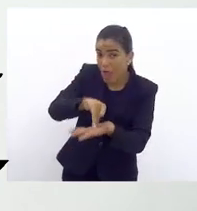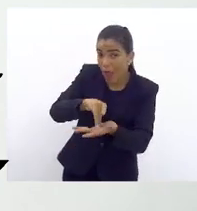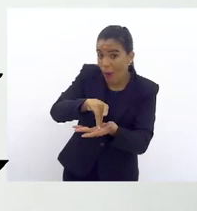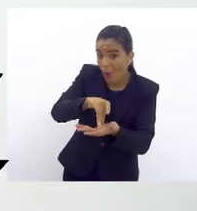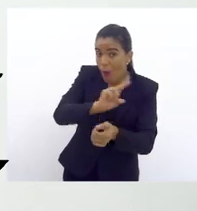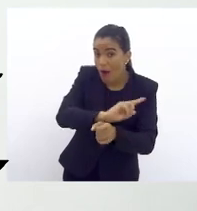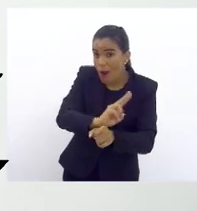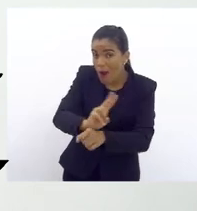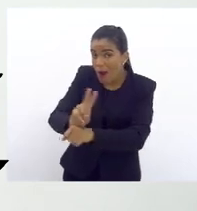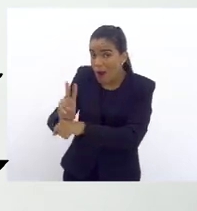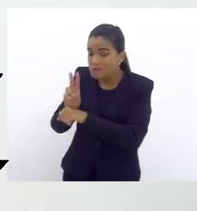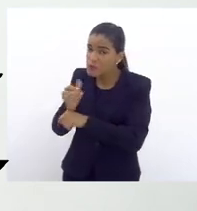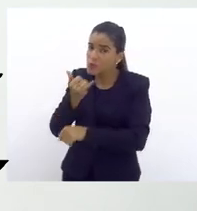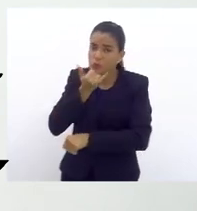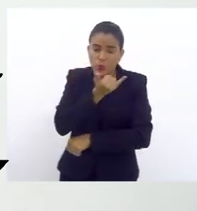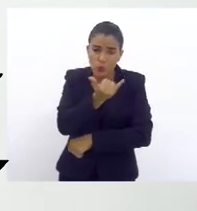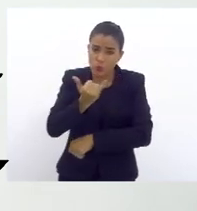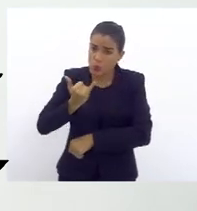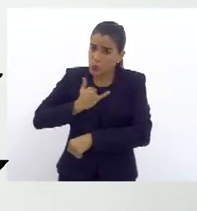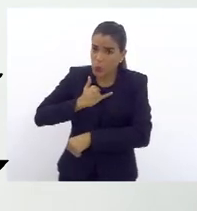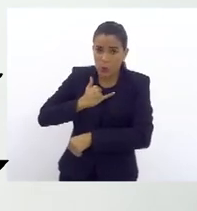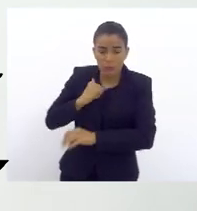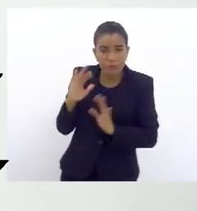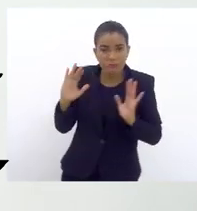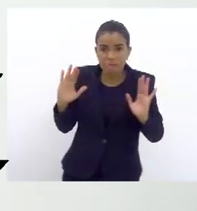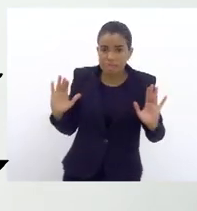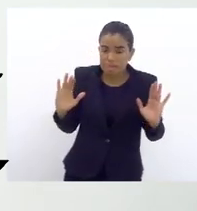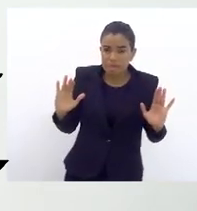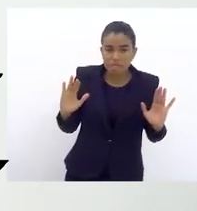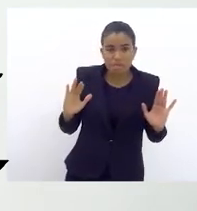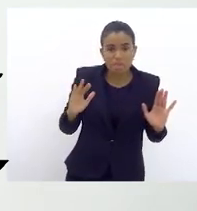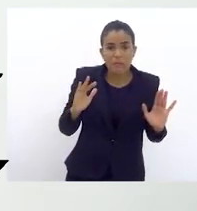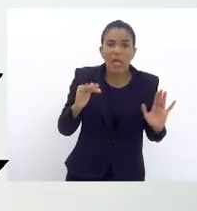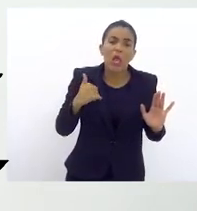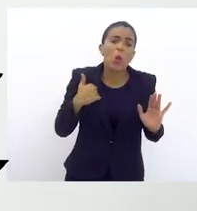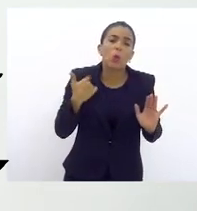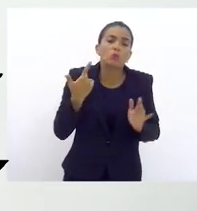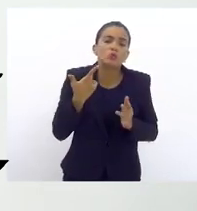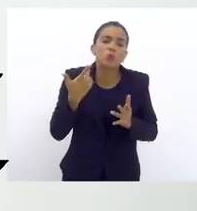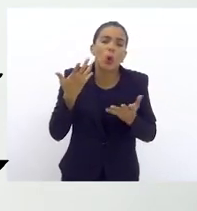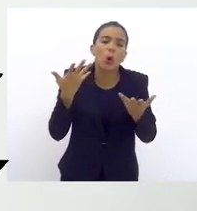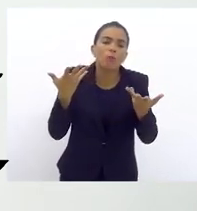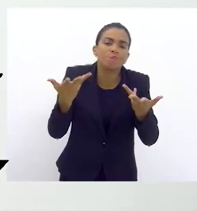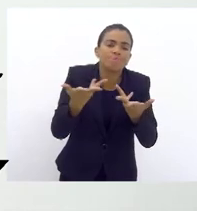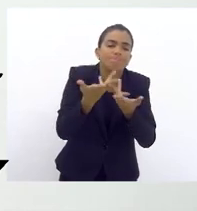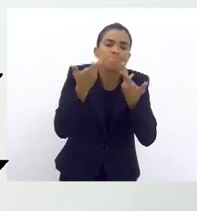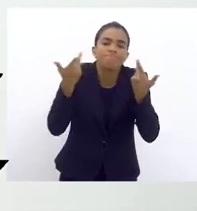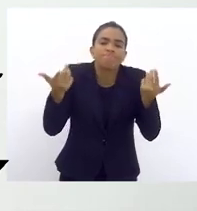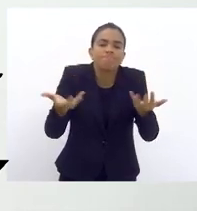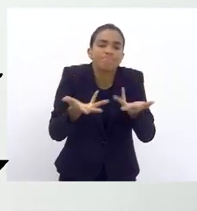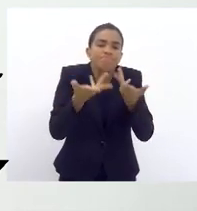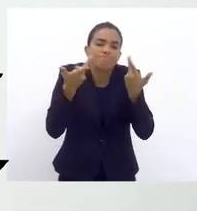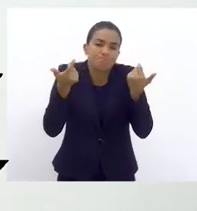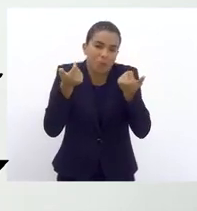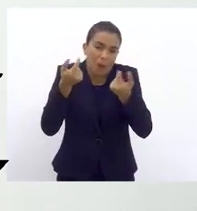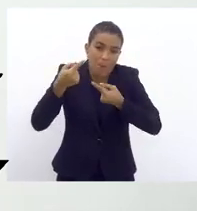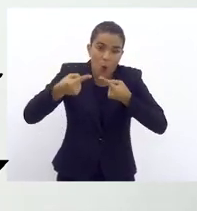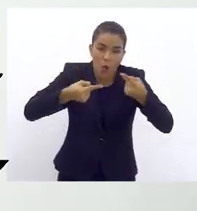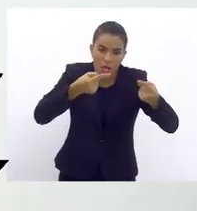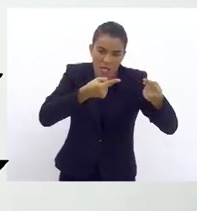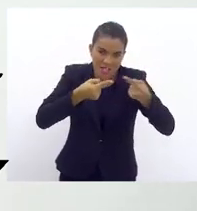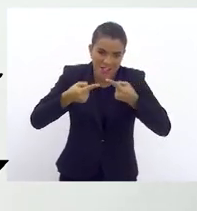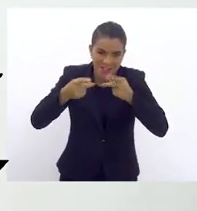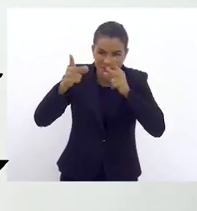real desculpem eu não sou tão polida como política como